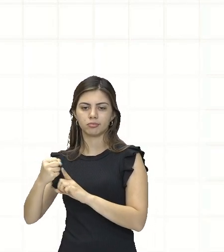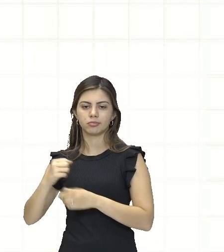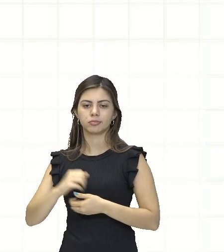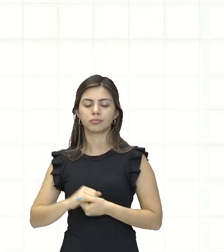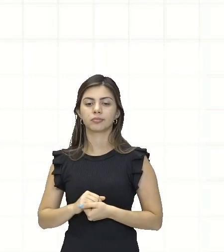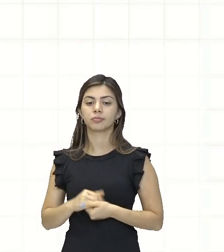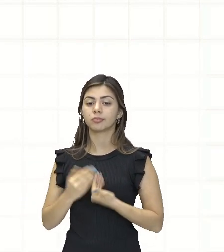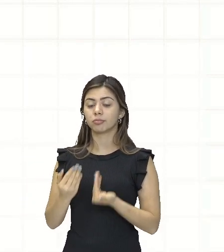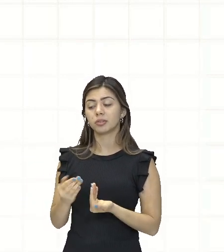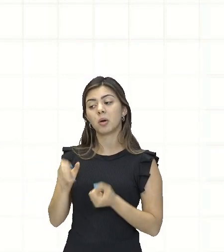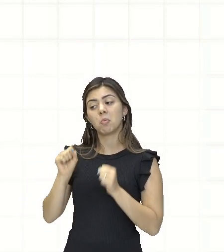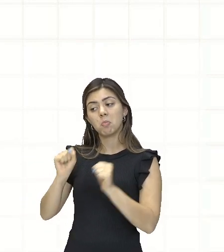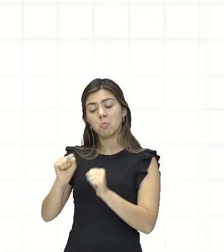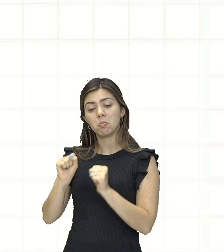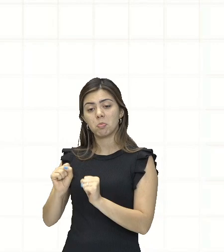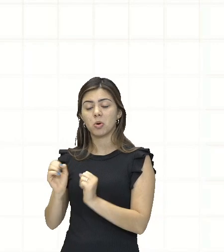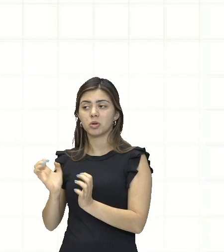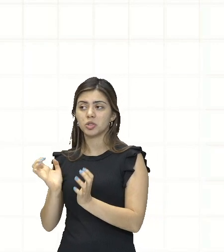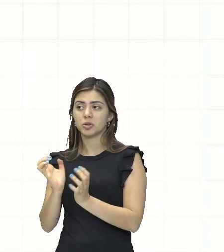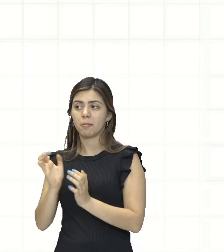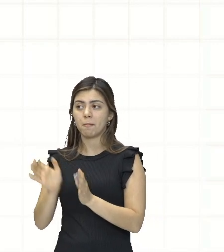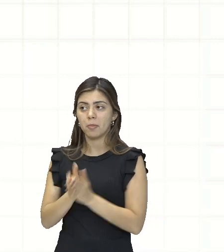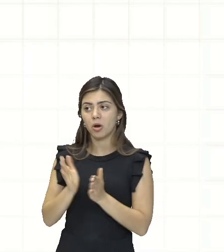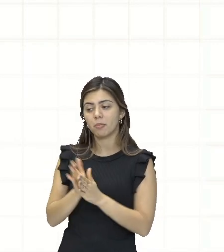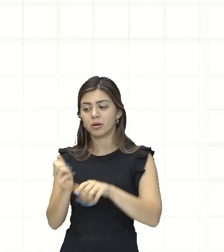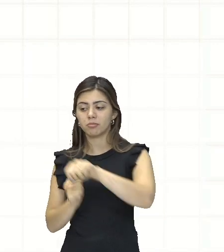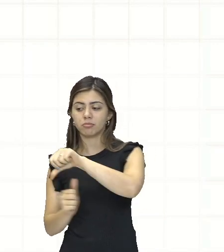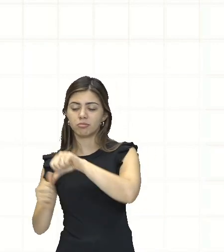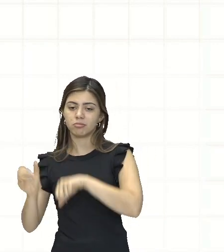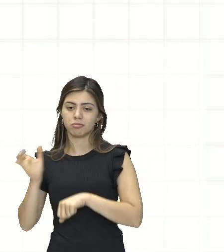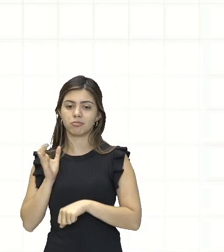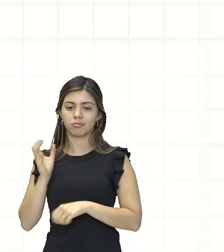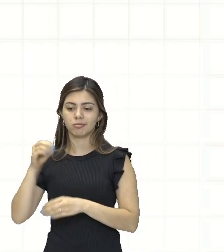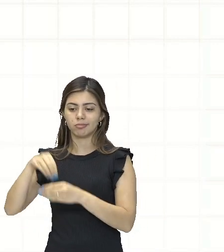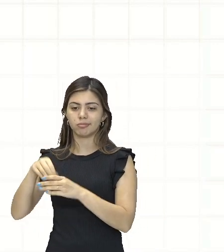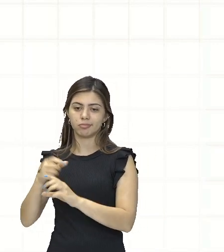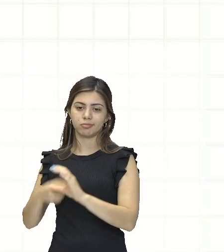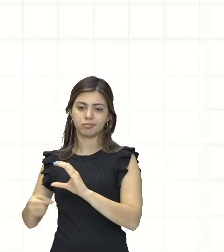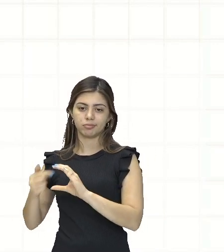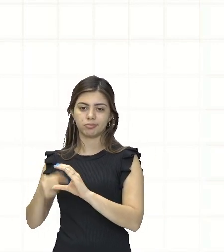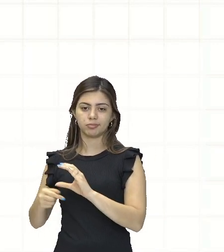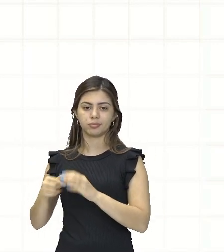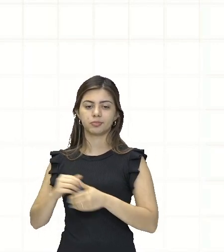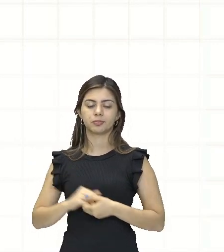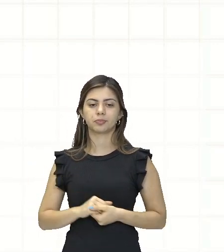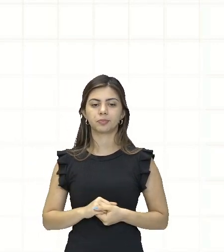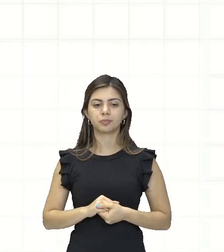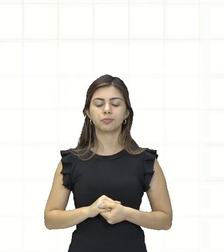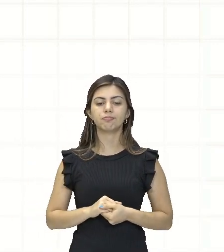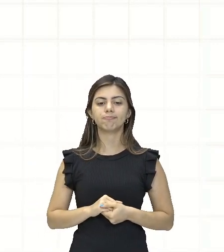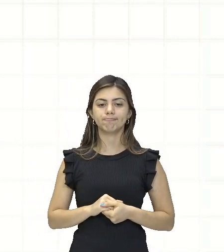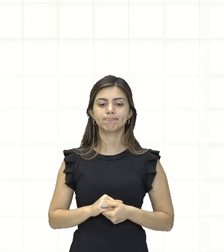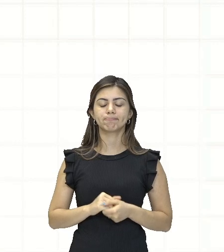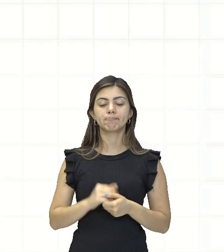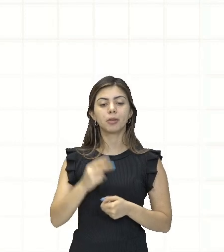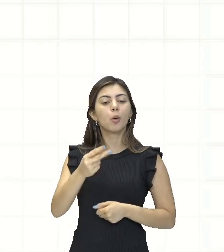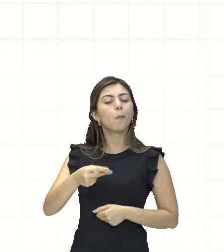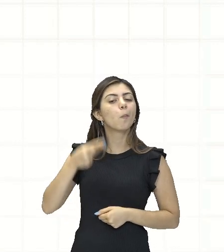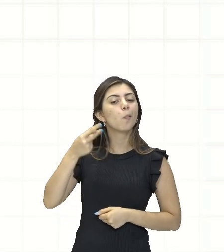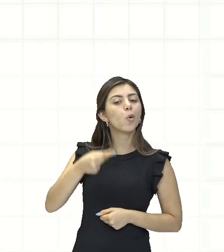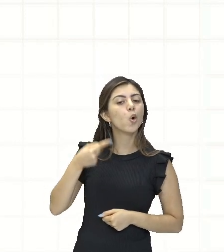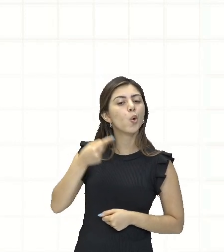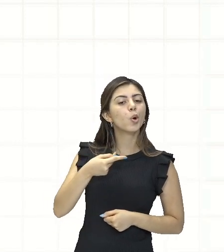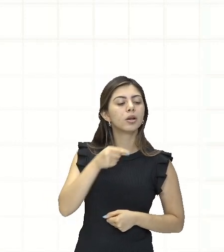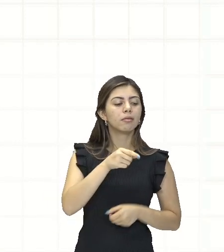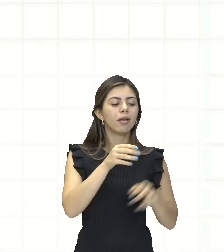inserido. Então, há essa mobilidade social dentro do capitalismo. Em relação à política feudal, como é que eu vou